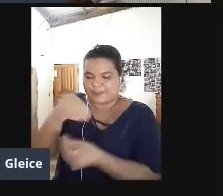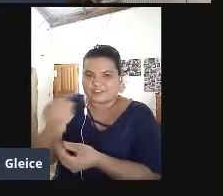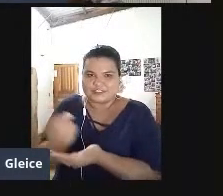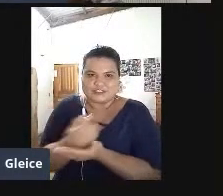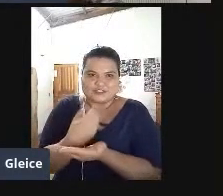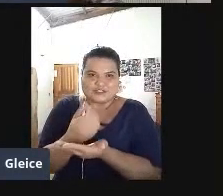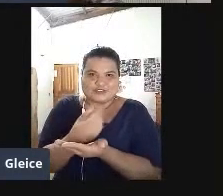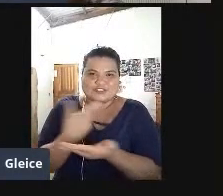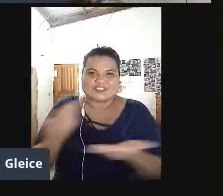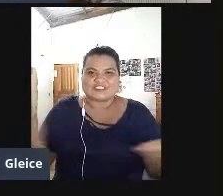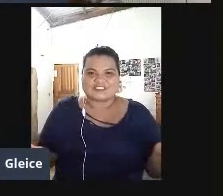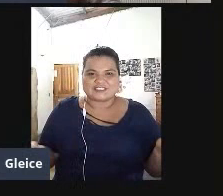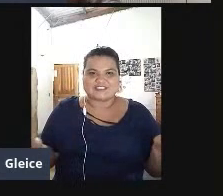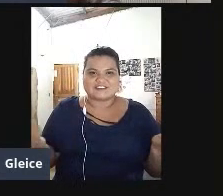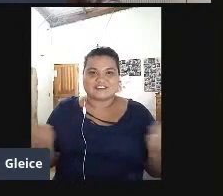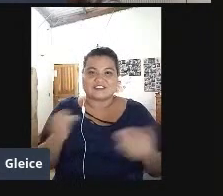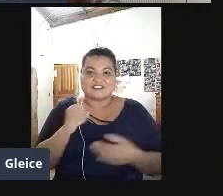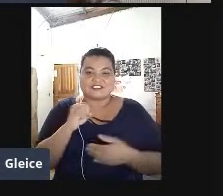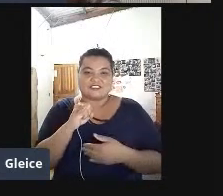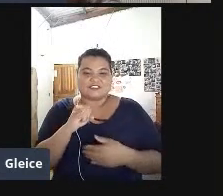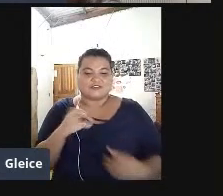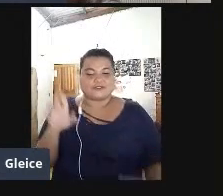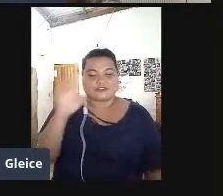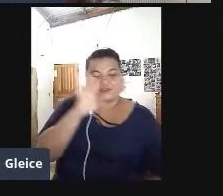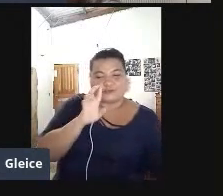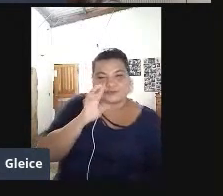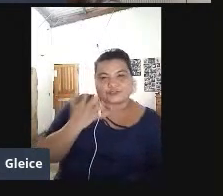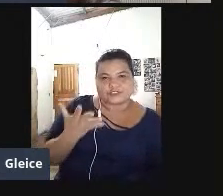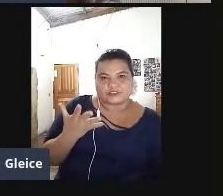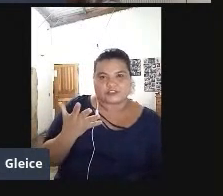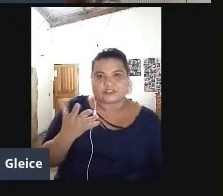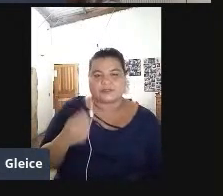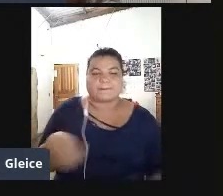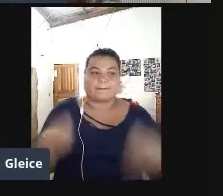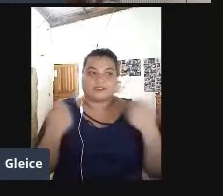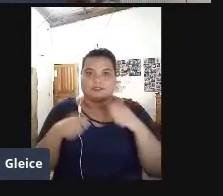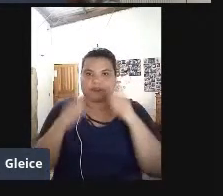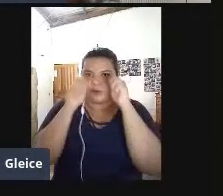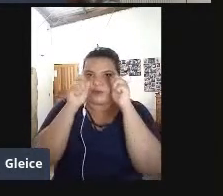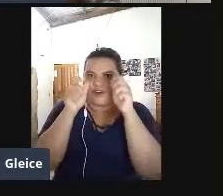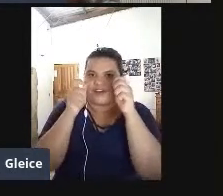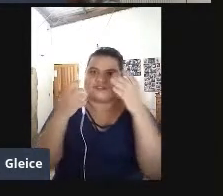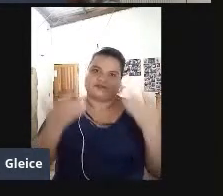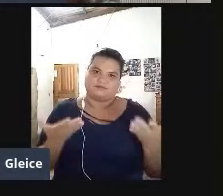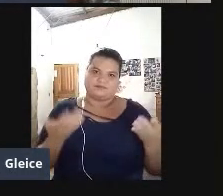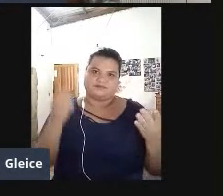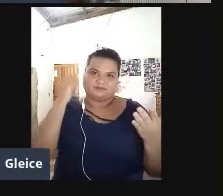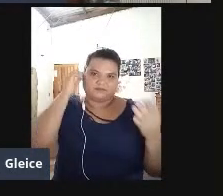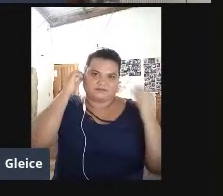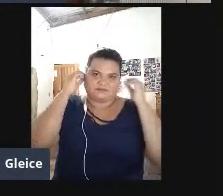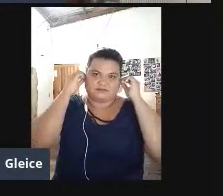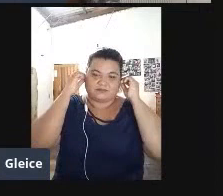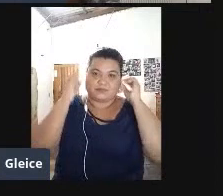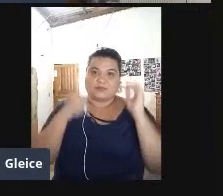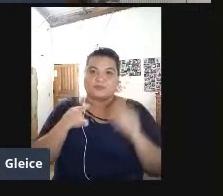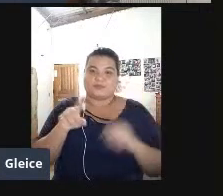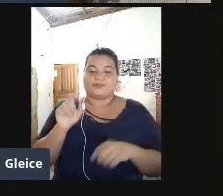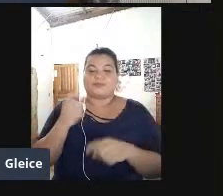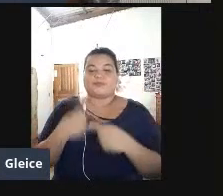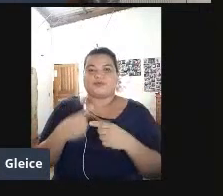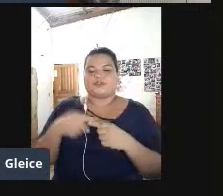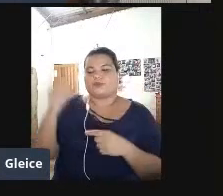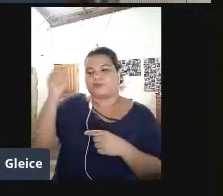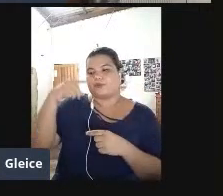complicados. Se você não faz uma administração supervisionada, esses grânulos não infundem, eles ficam todos sedimentados na base do